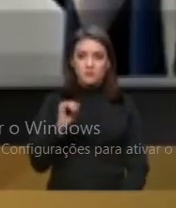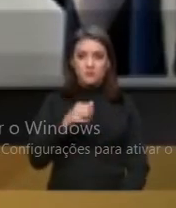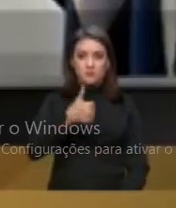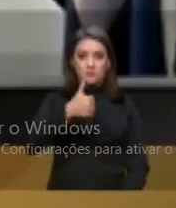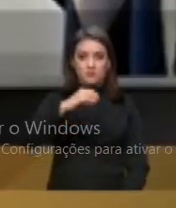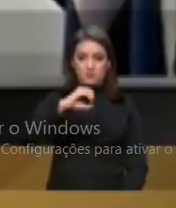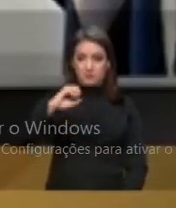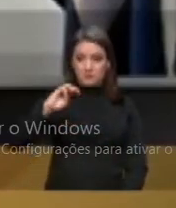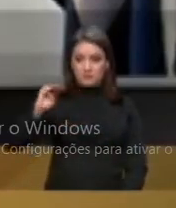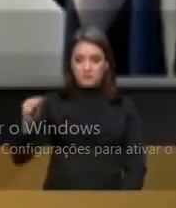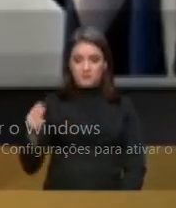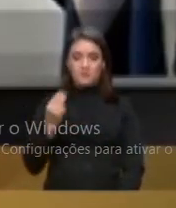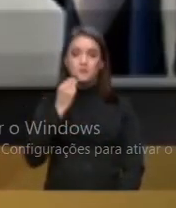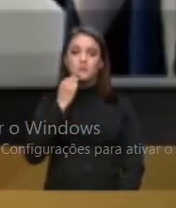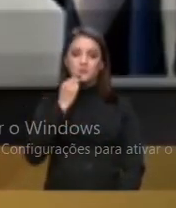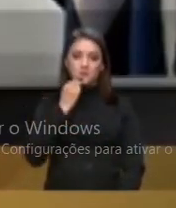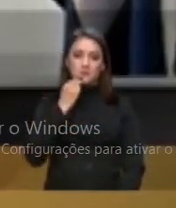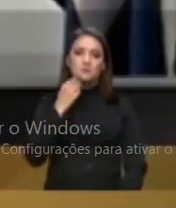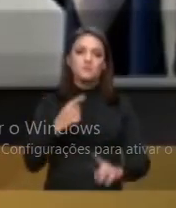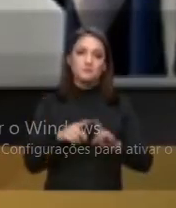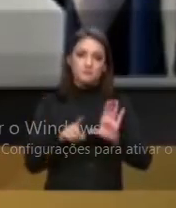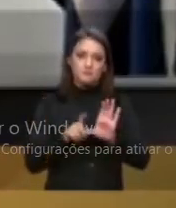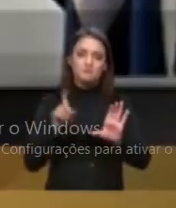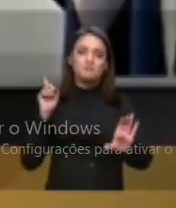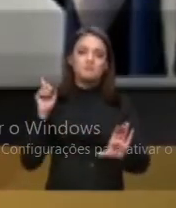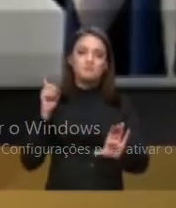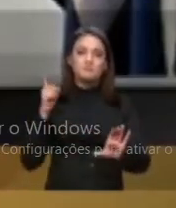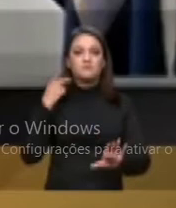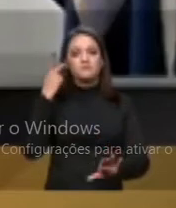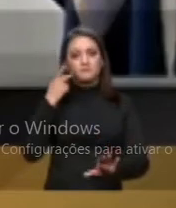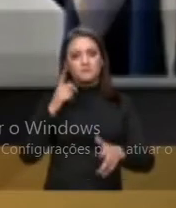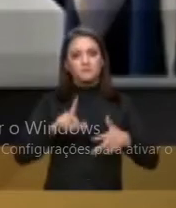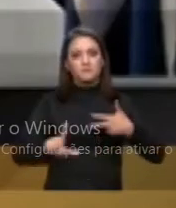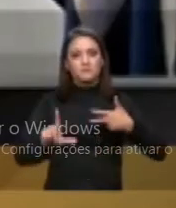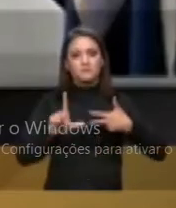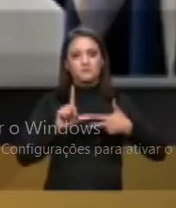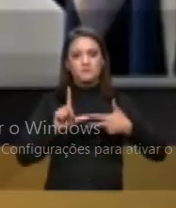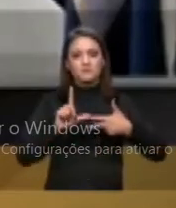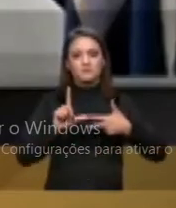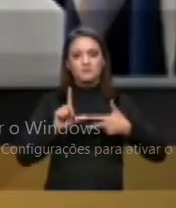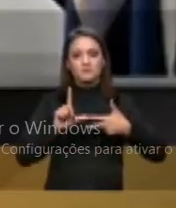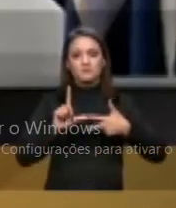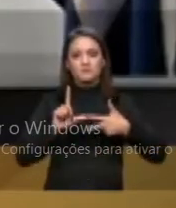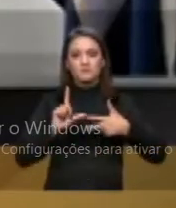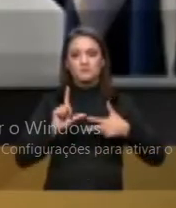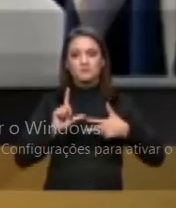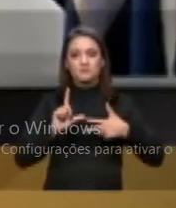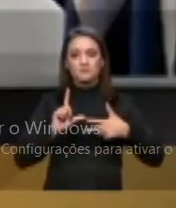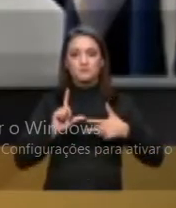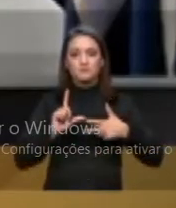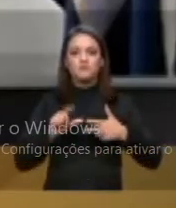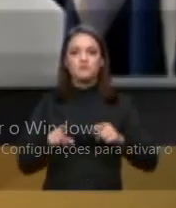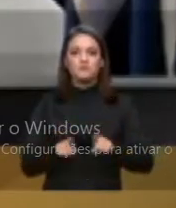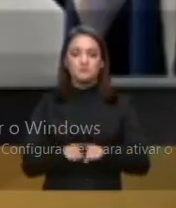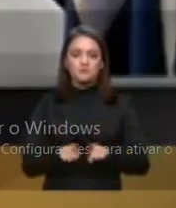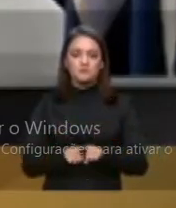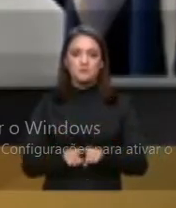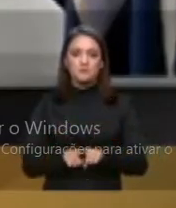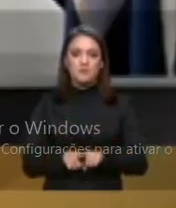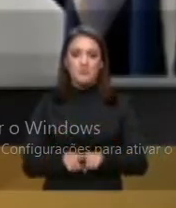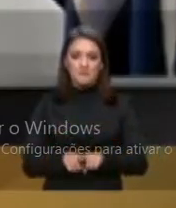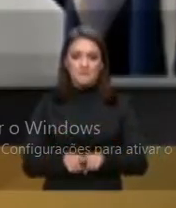2 bilhões e 100 milhões, tendo em vista a autonomia política do Poder Legislativo